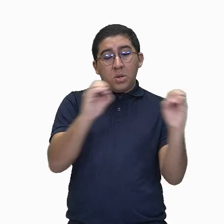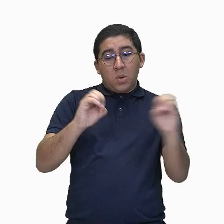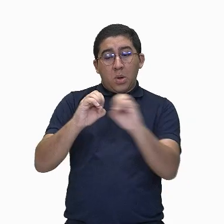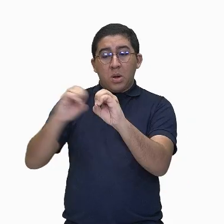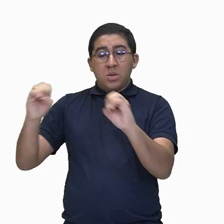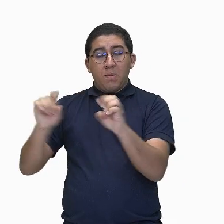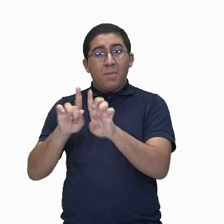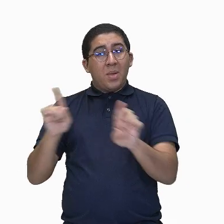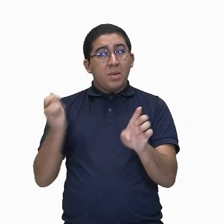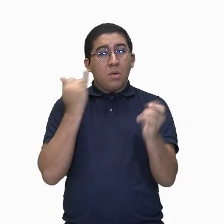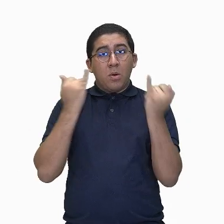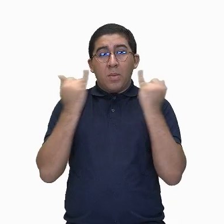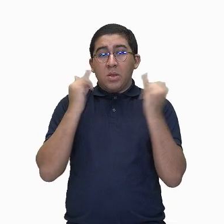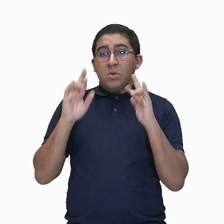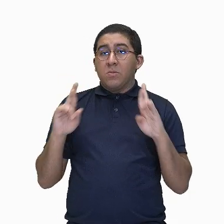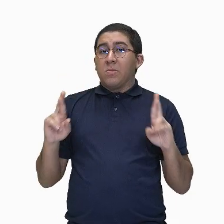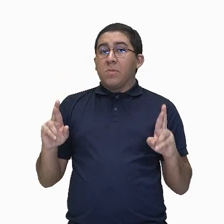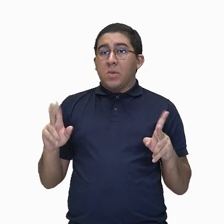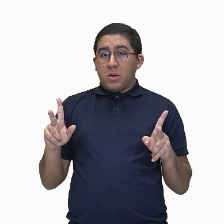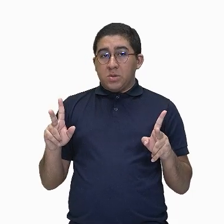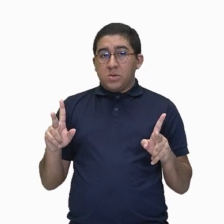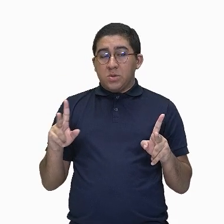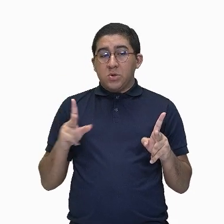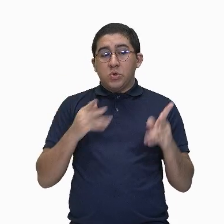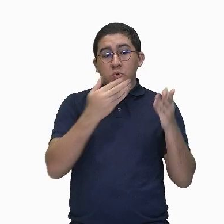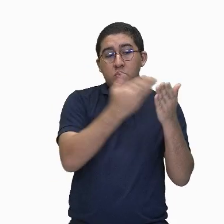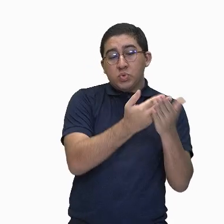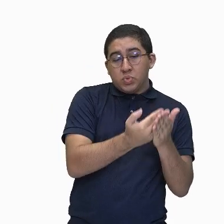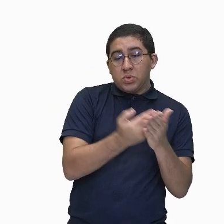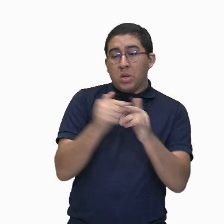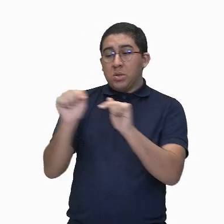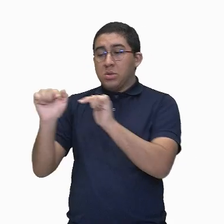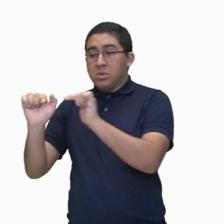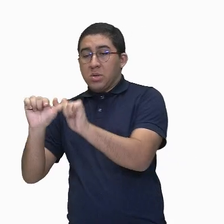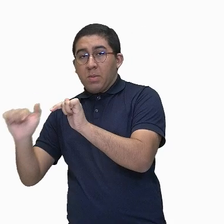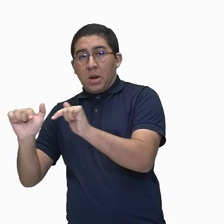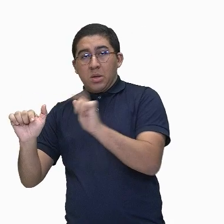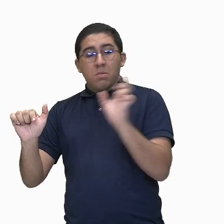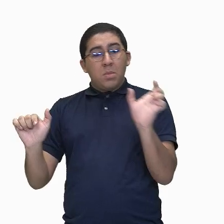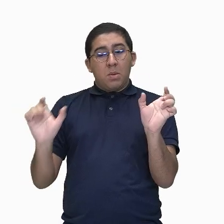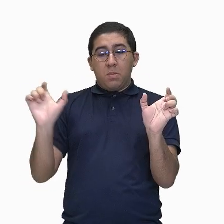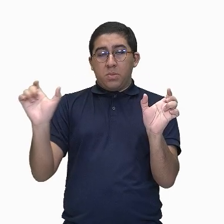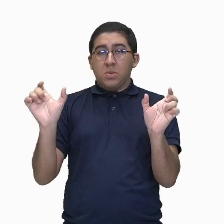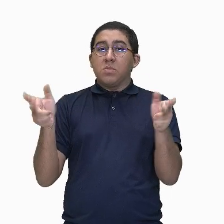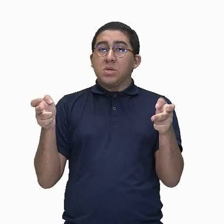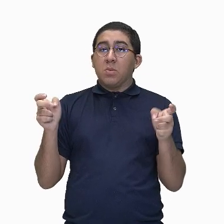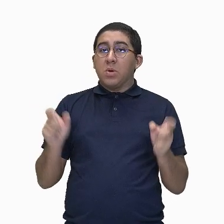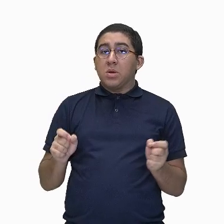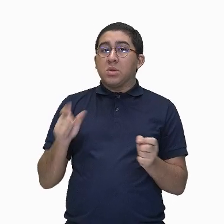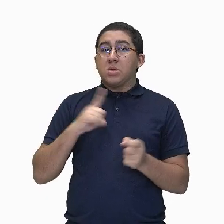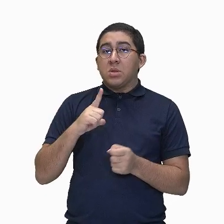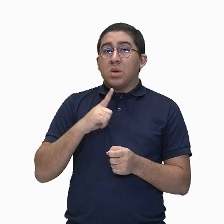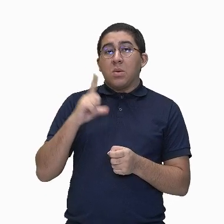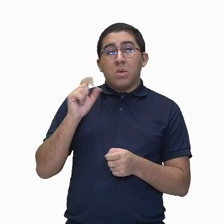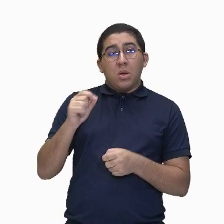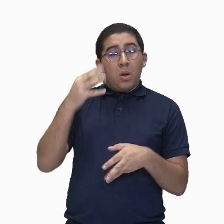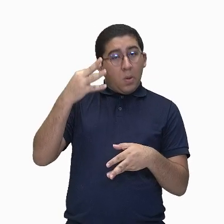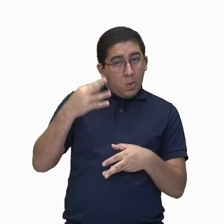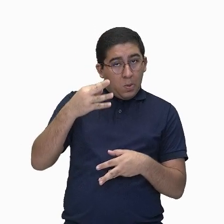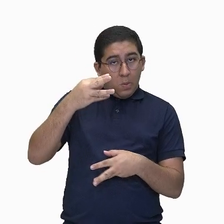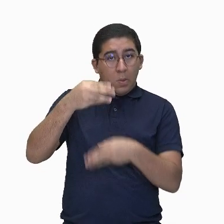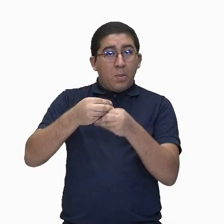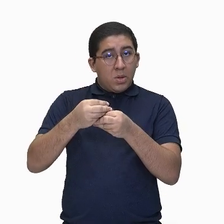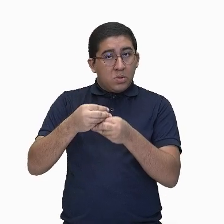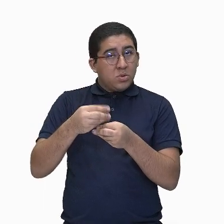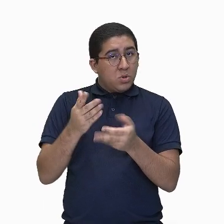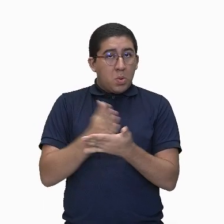né? Além de ela estudar, ela trabalha também. Então, observe que eu tenho o quê? A adição